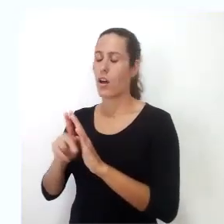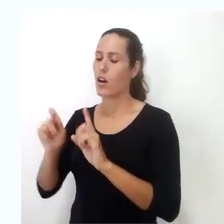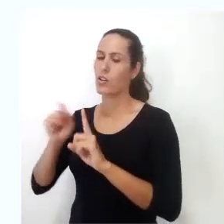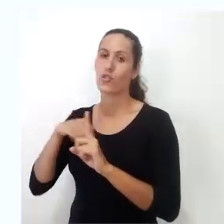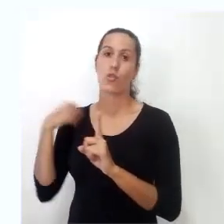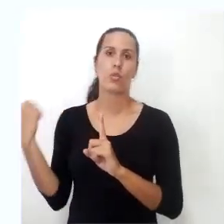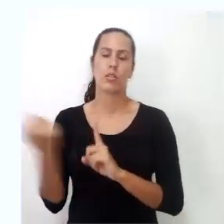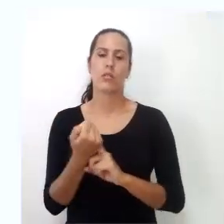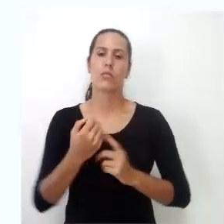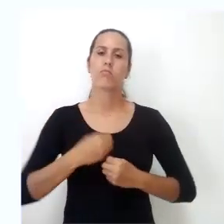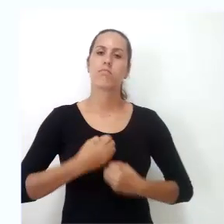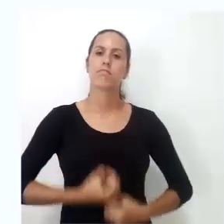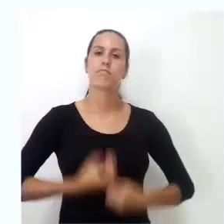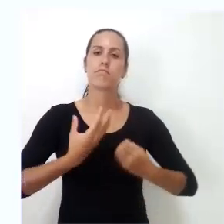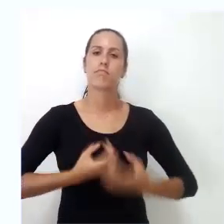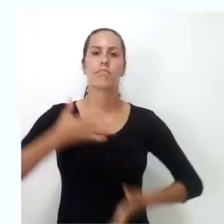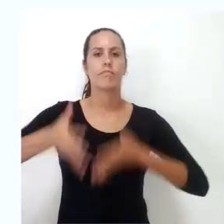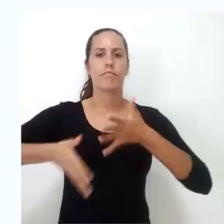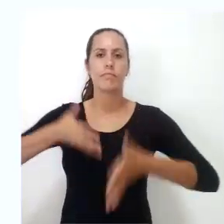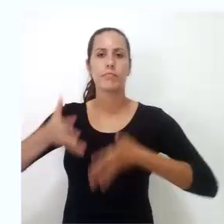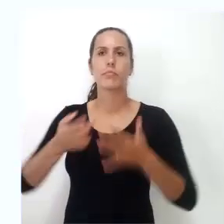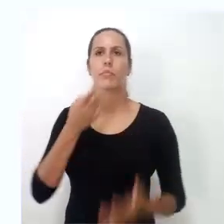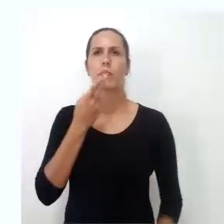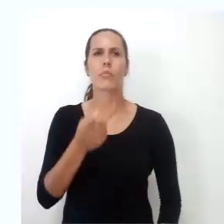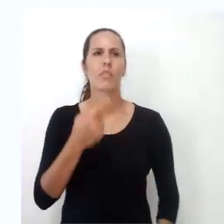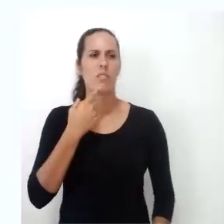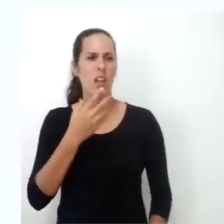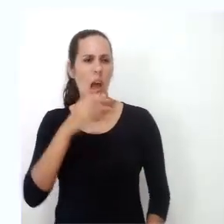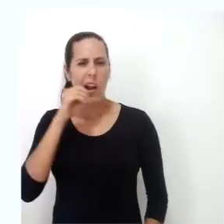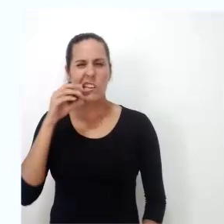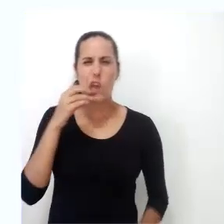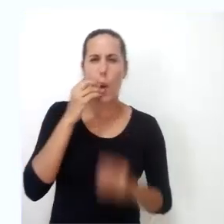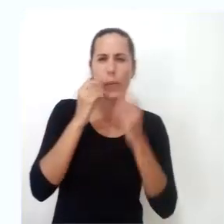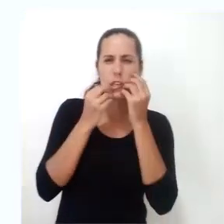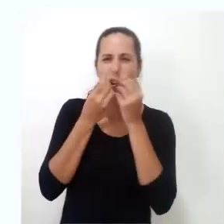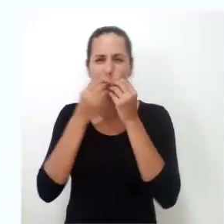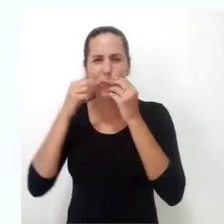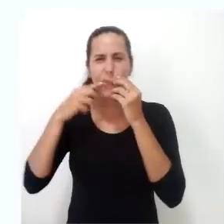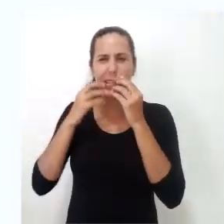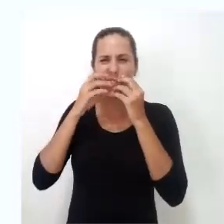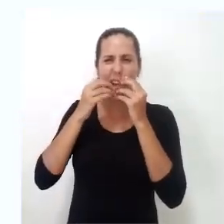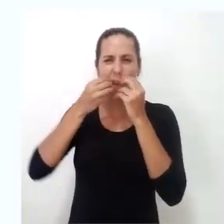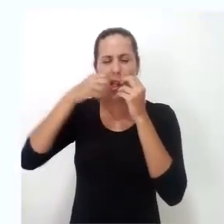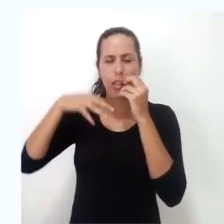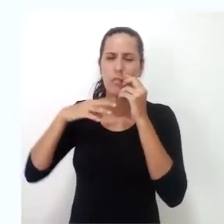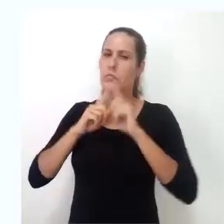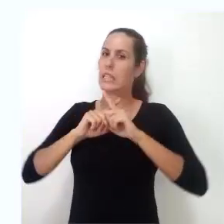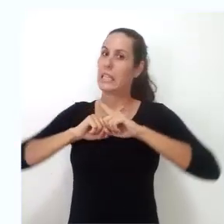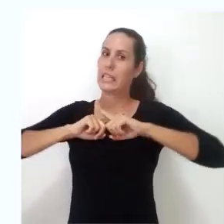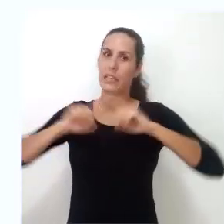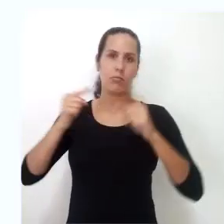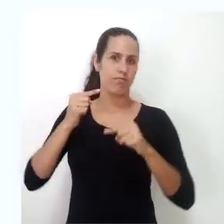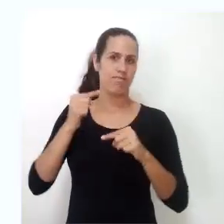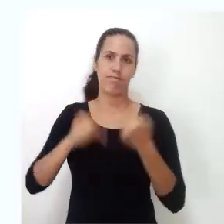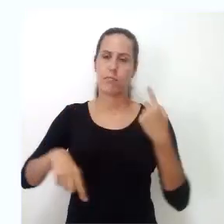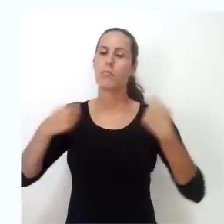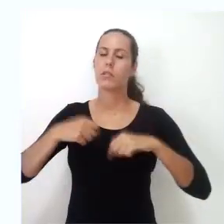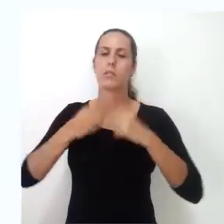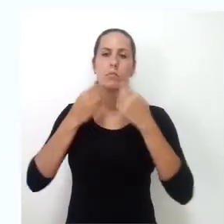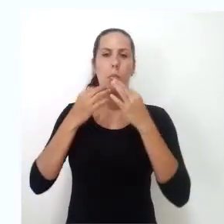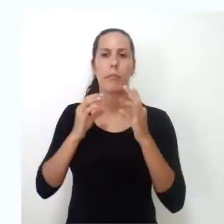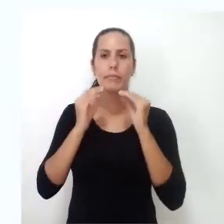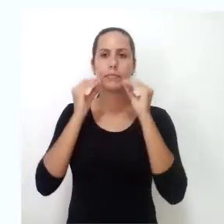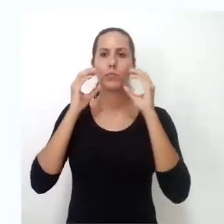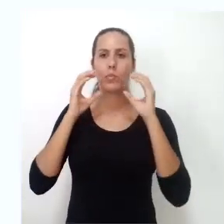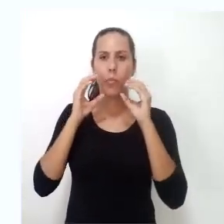condutas sociais não escritas oralmente, certo? É não falar com a boca cheia. Então é importante salientar, e é sempre importante